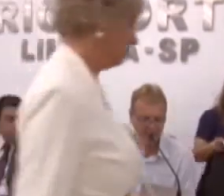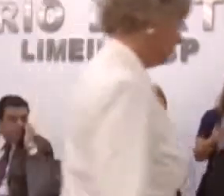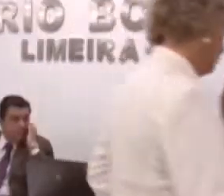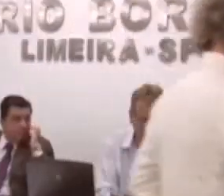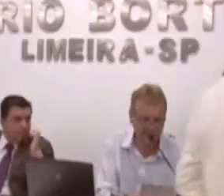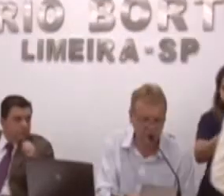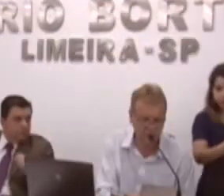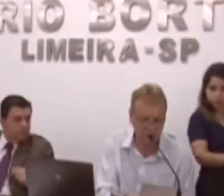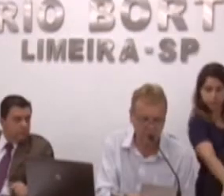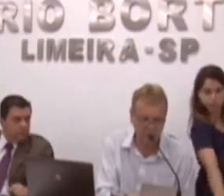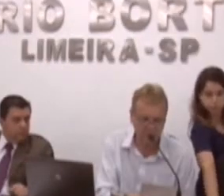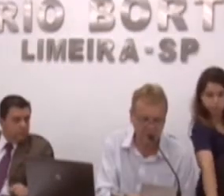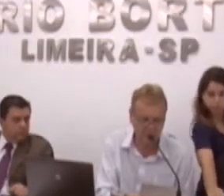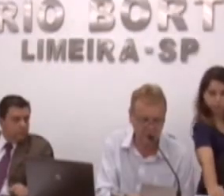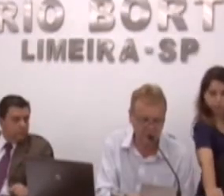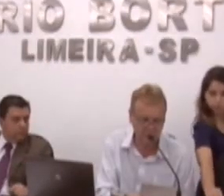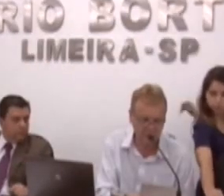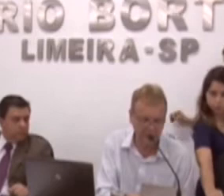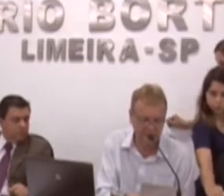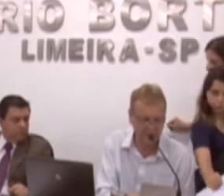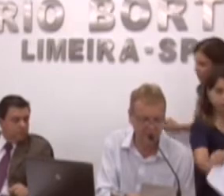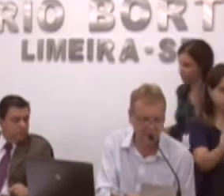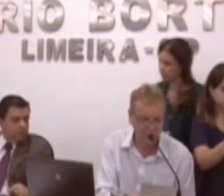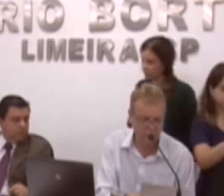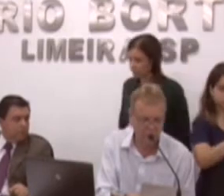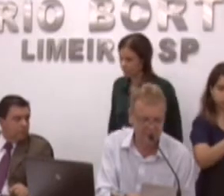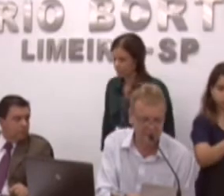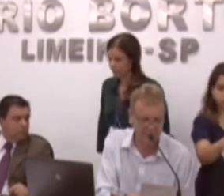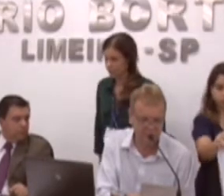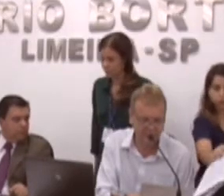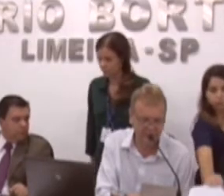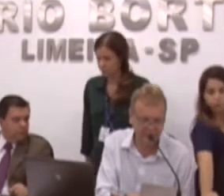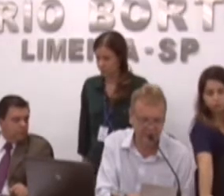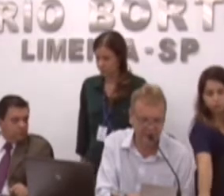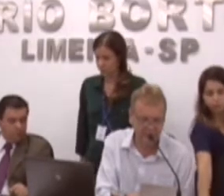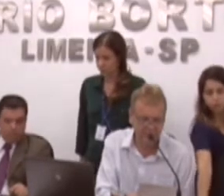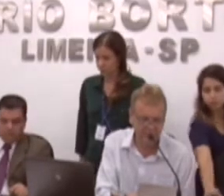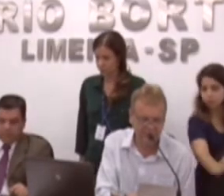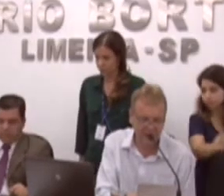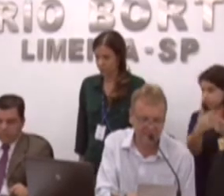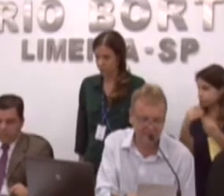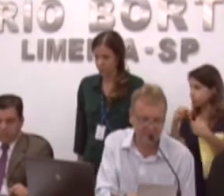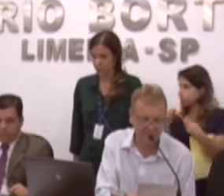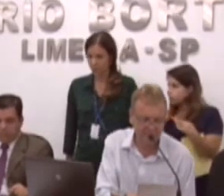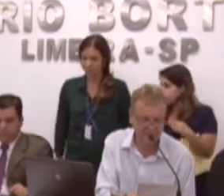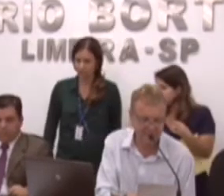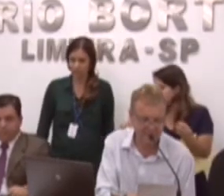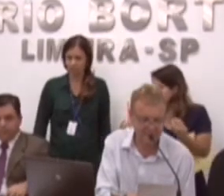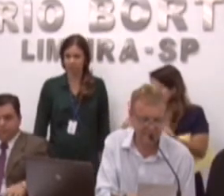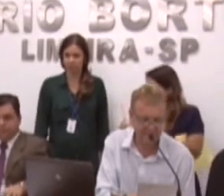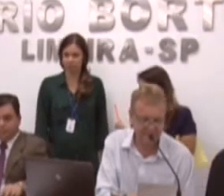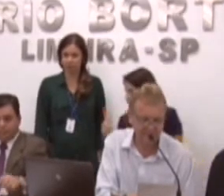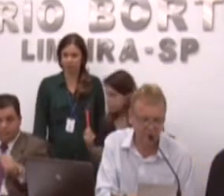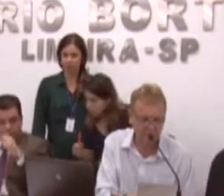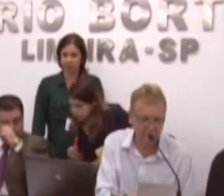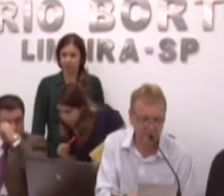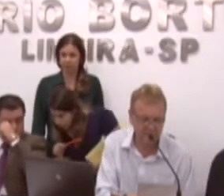distratos realizados nos programas habitacionais no município de Limeira, em face das famílias